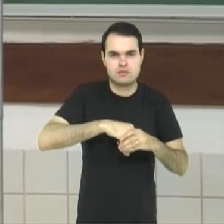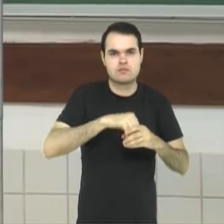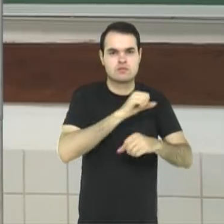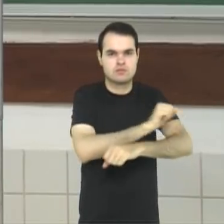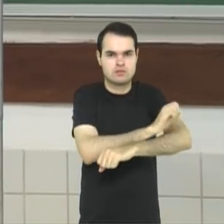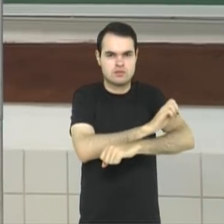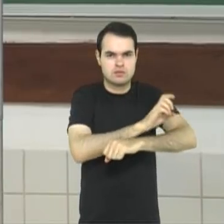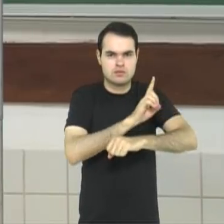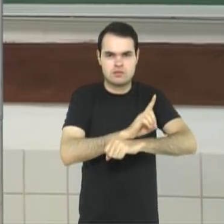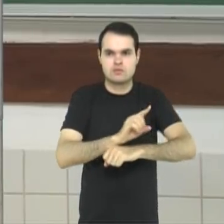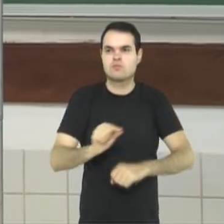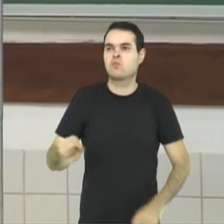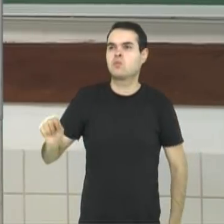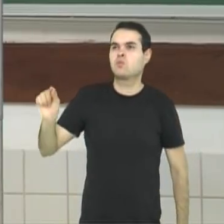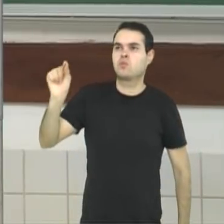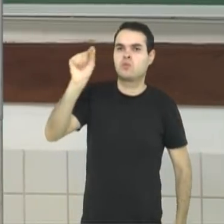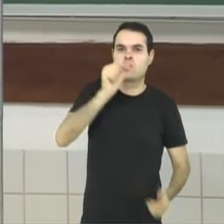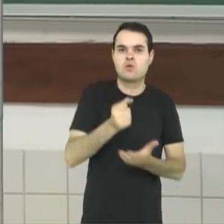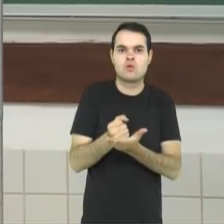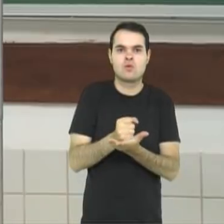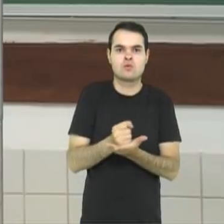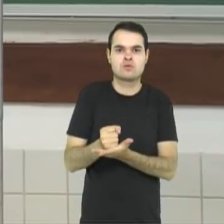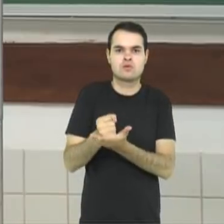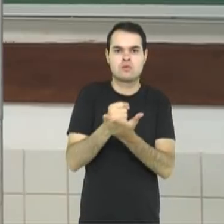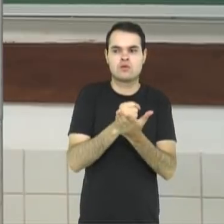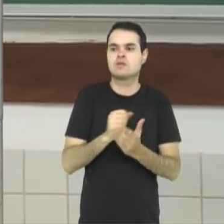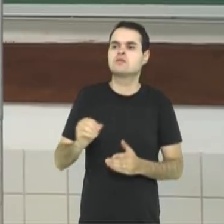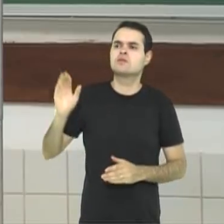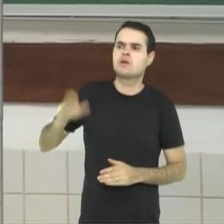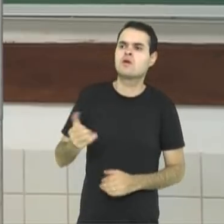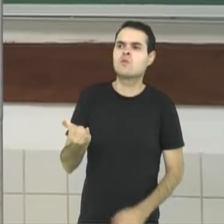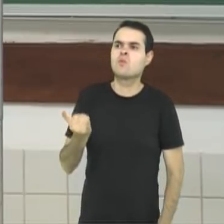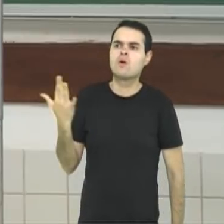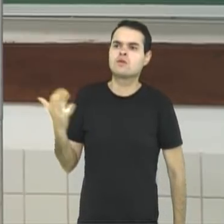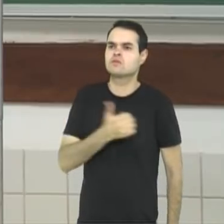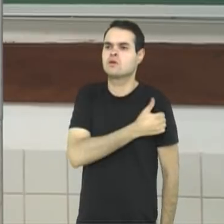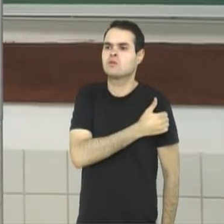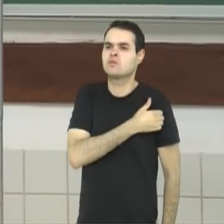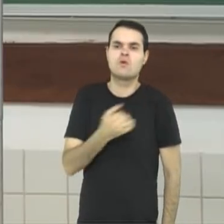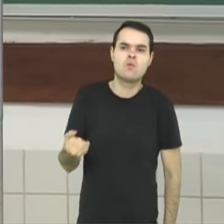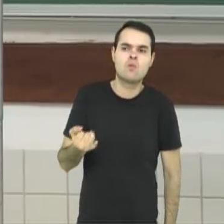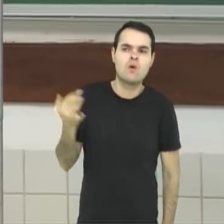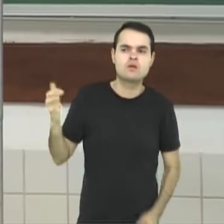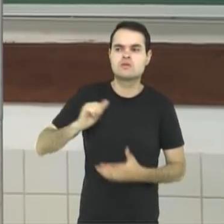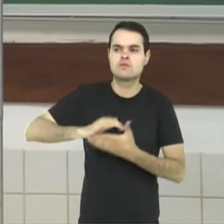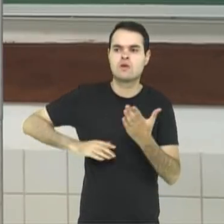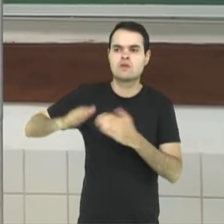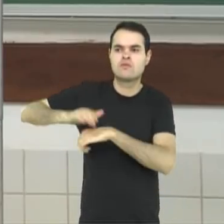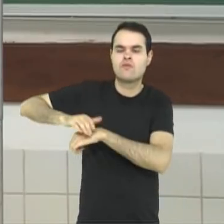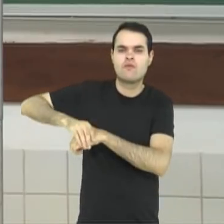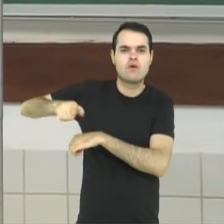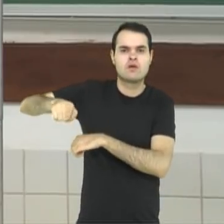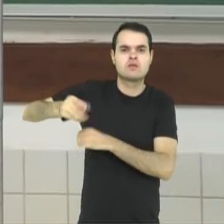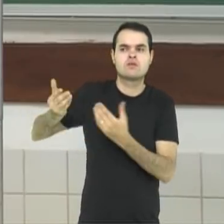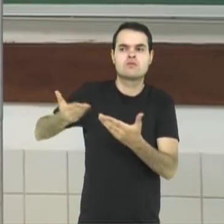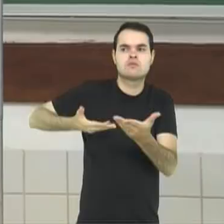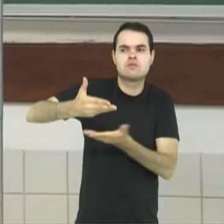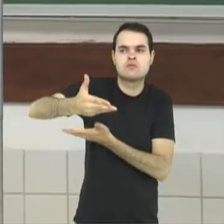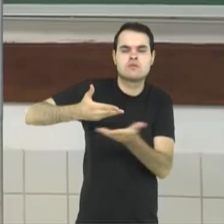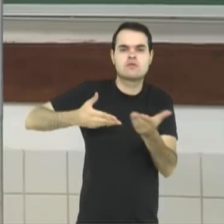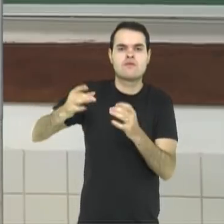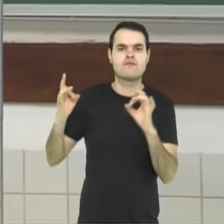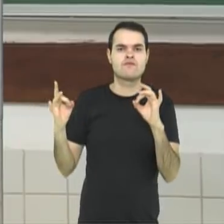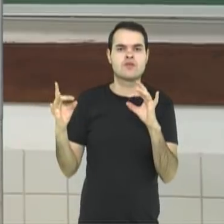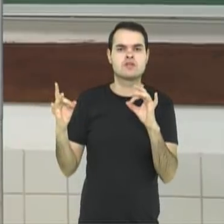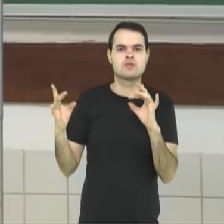o mapeamento, o controle, né, do número de acesso, da quantidade de atividades que o aluno realizou, né, as interações, os